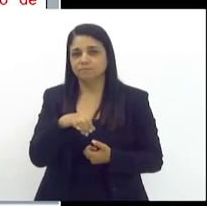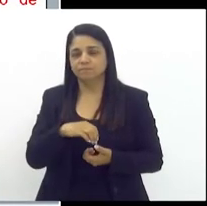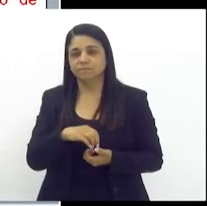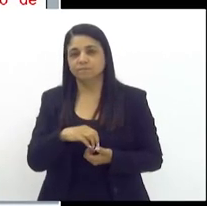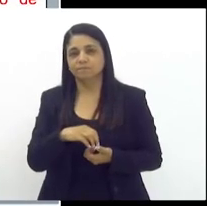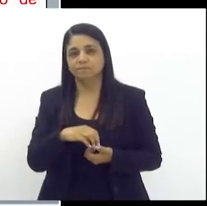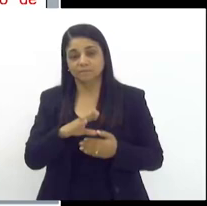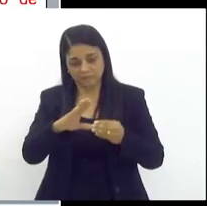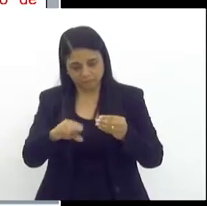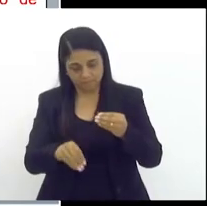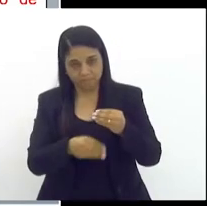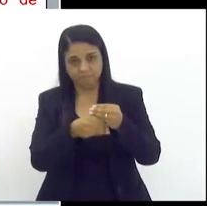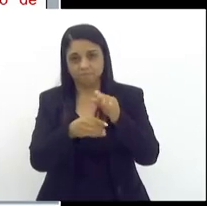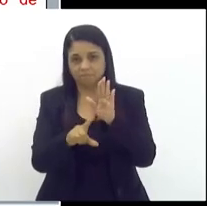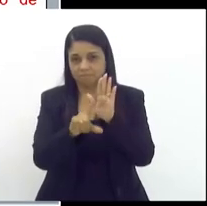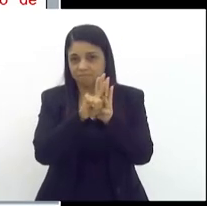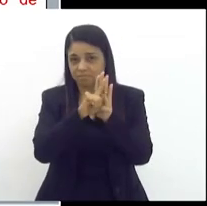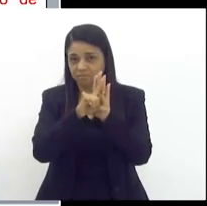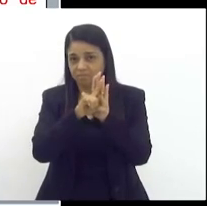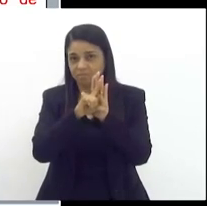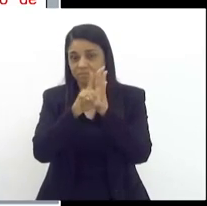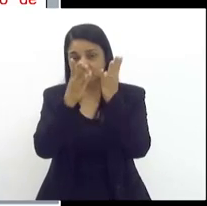lei complementar